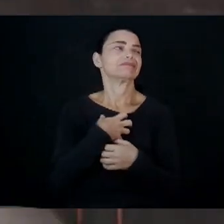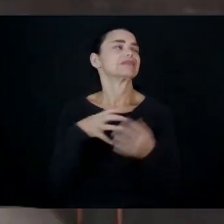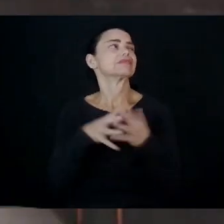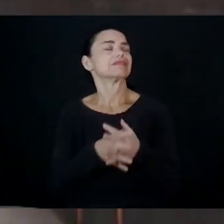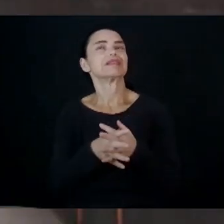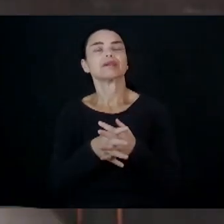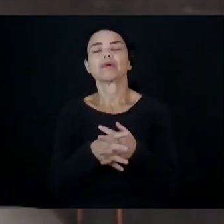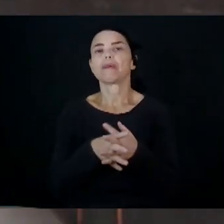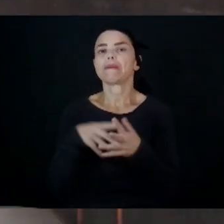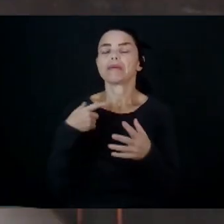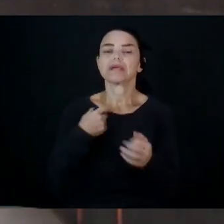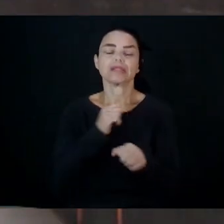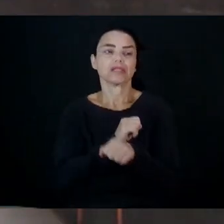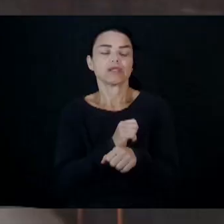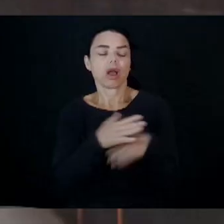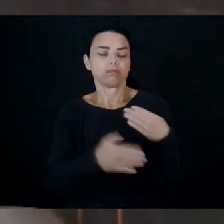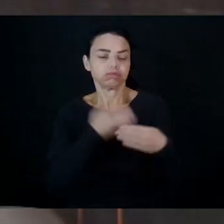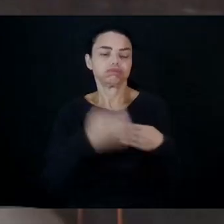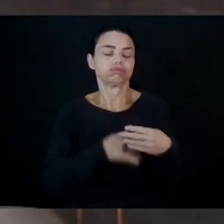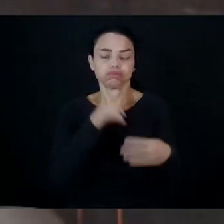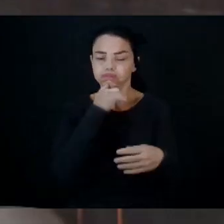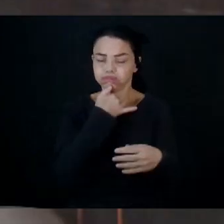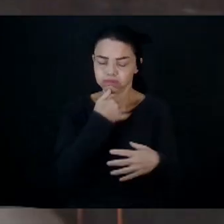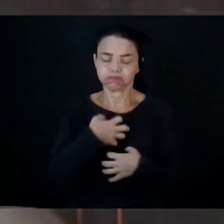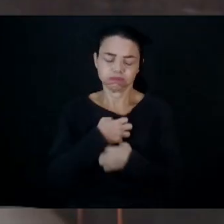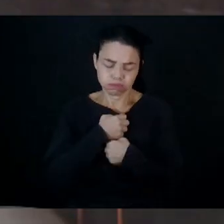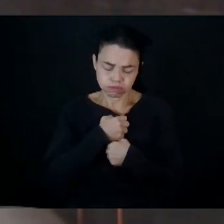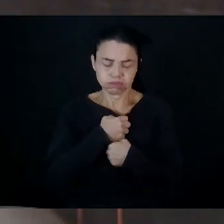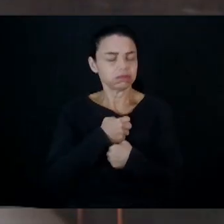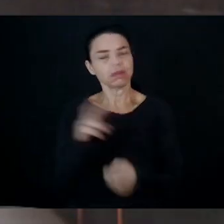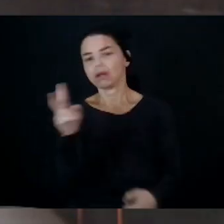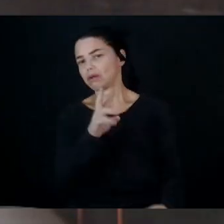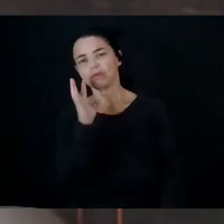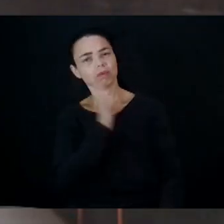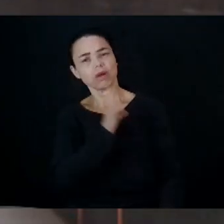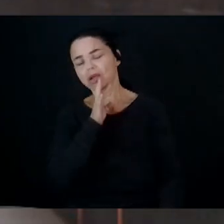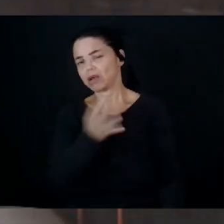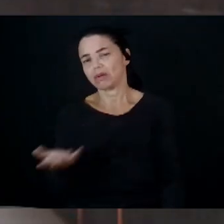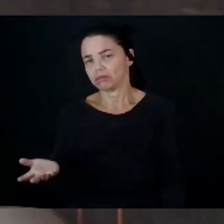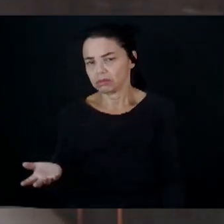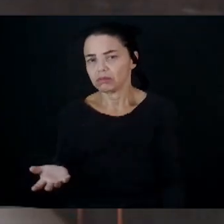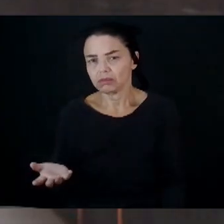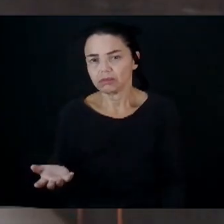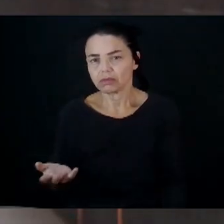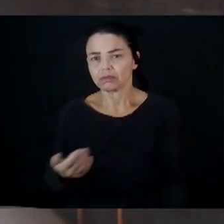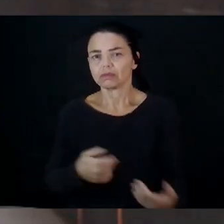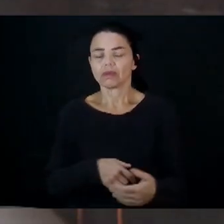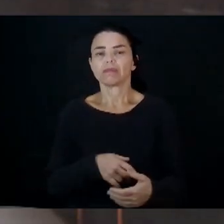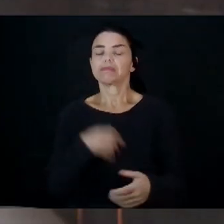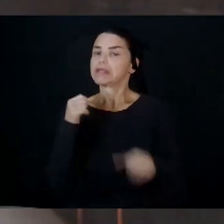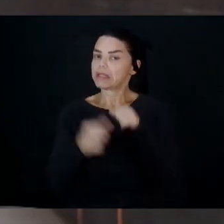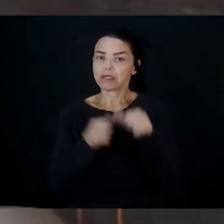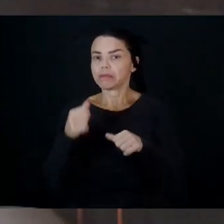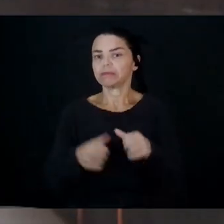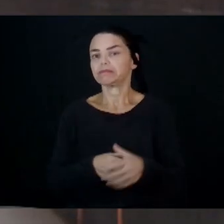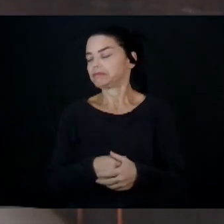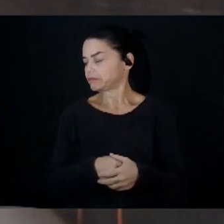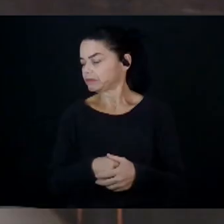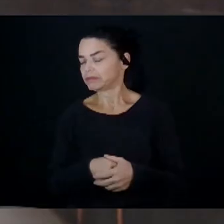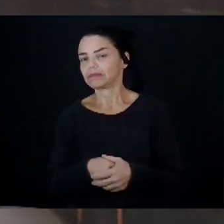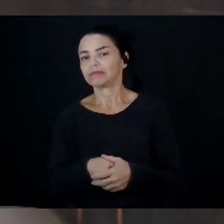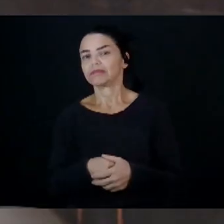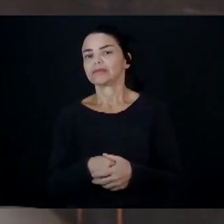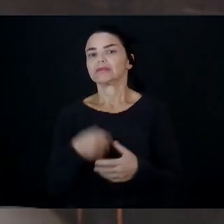paralisa de novo, te deixa chateado, te deixa triste. É desagradável, né? Então, é possível fazer uma dessensibilização em